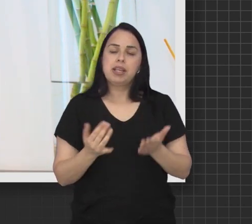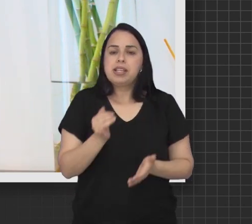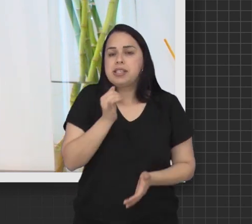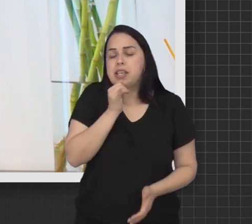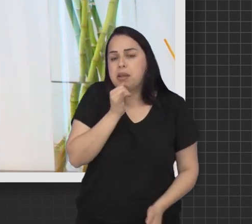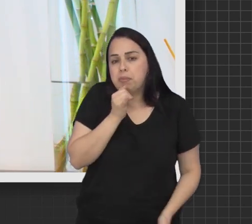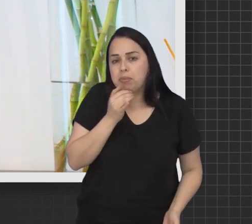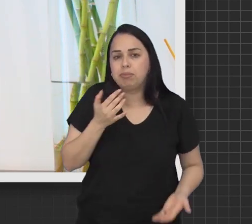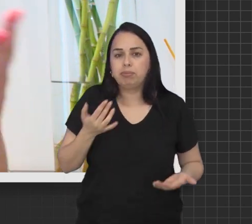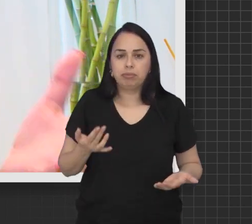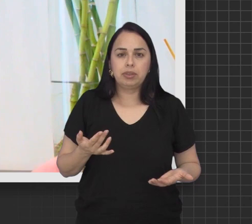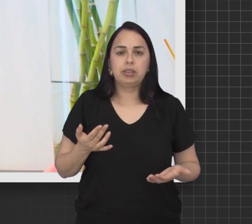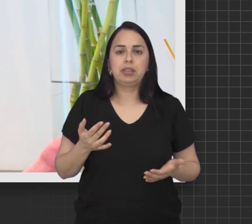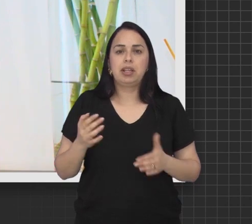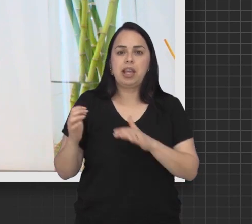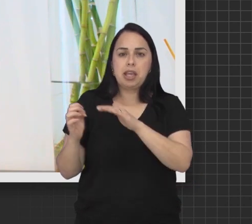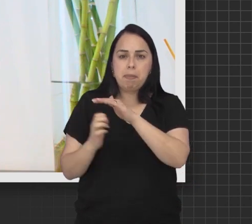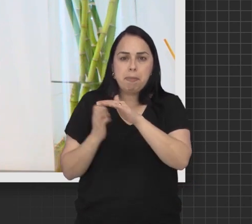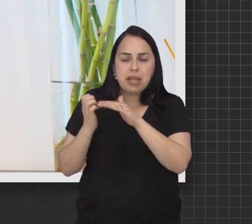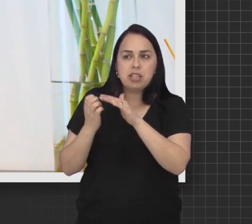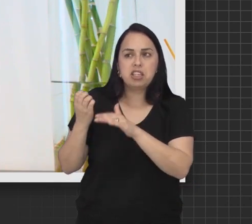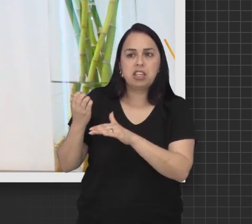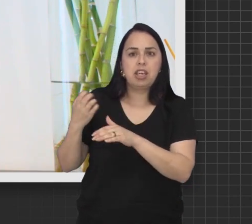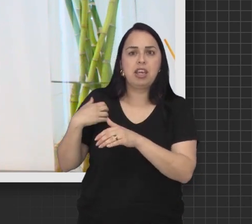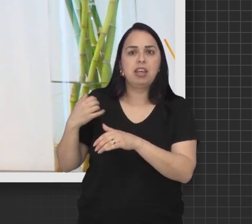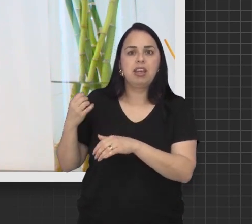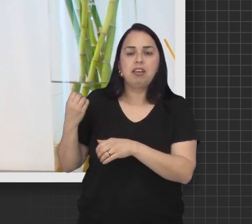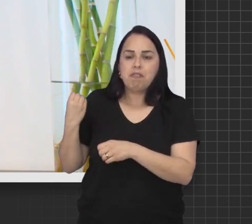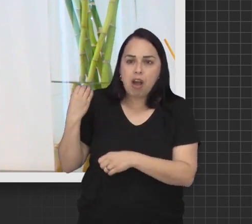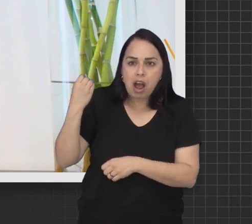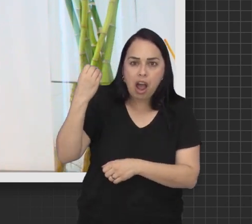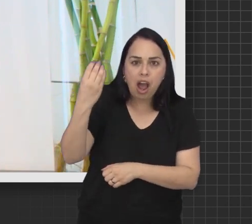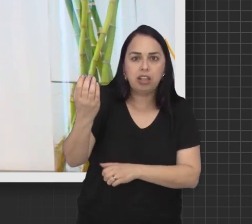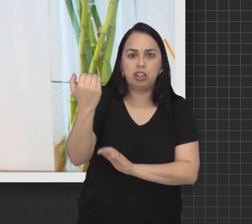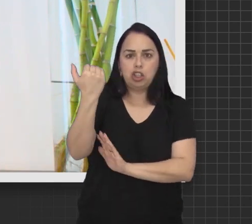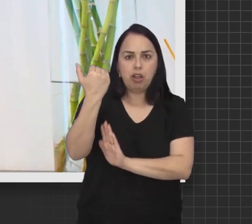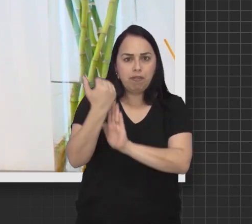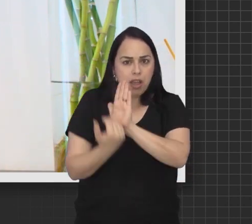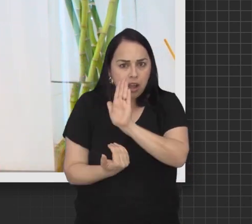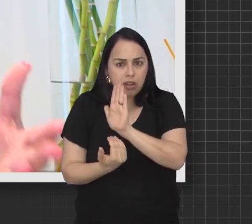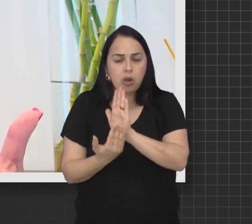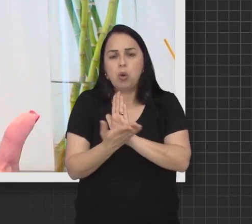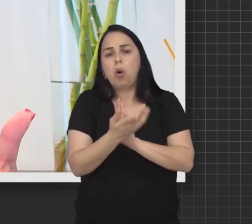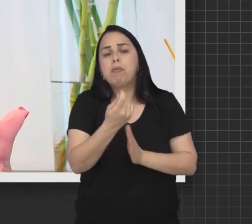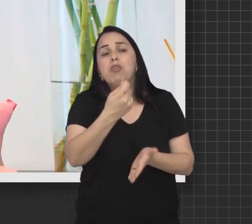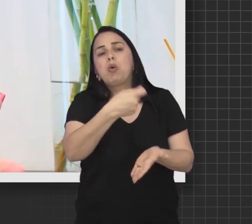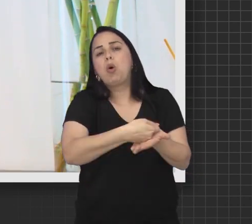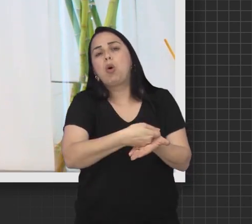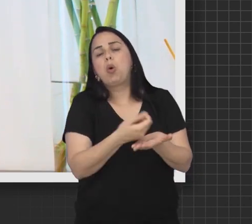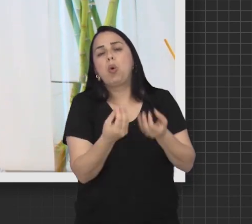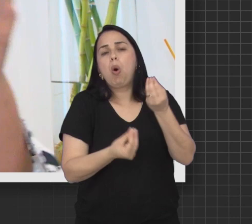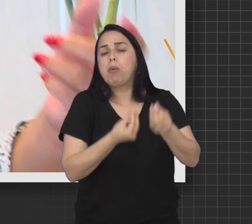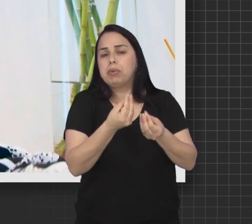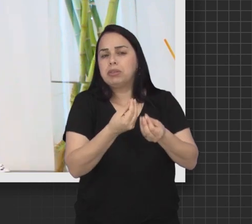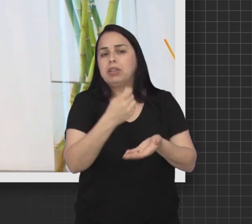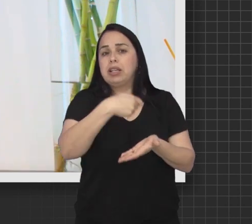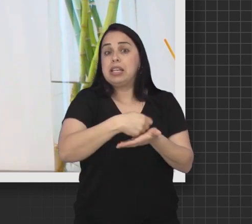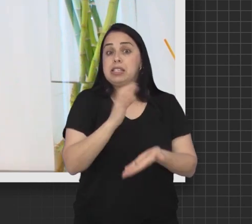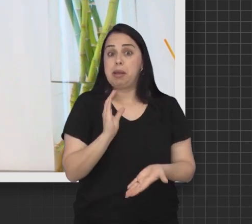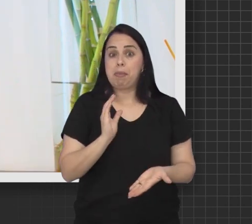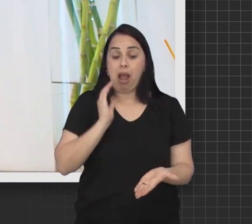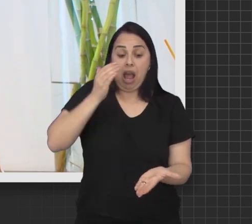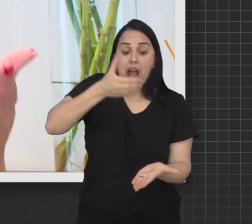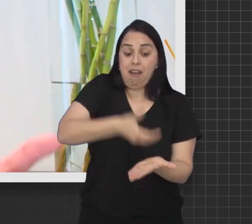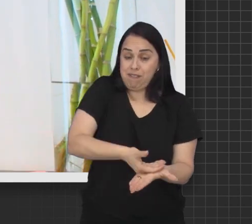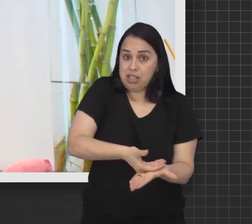bom exemplo disso são empresas de viagem que fornecem um bom desconto dependendo da forma de pagamento, então pagamento à